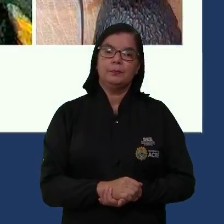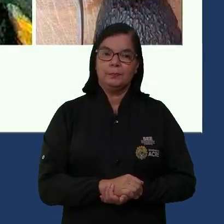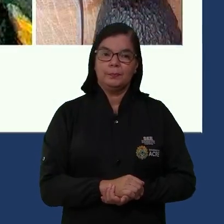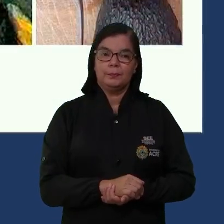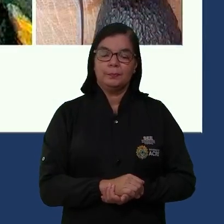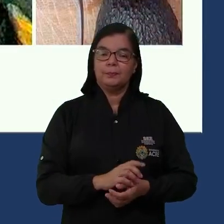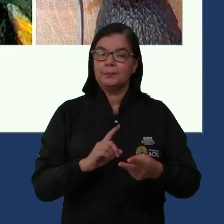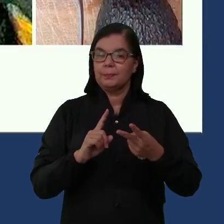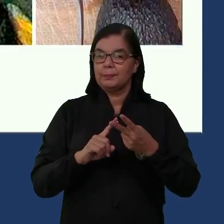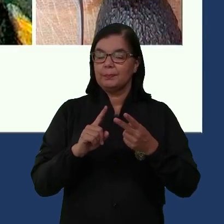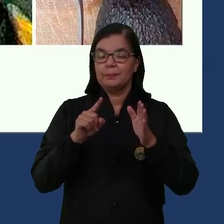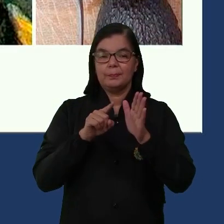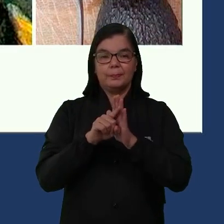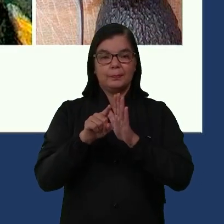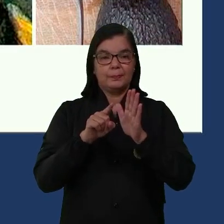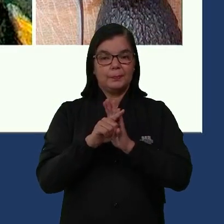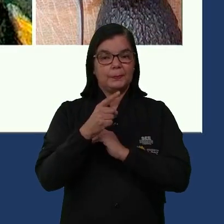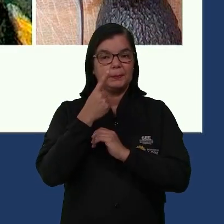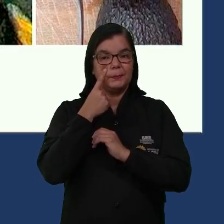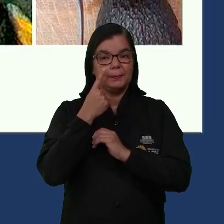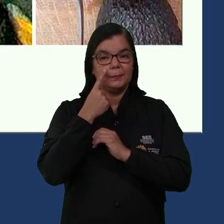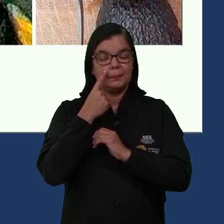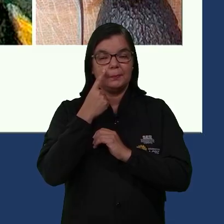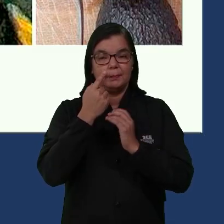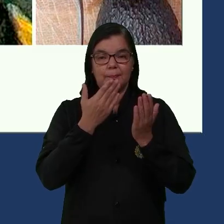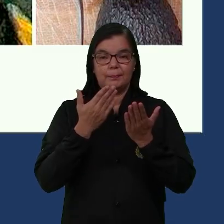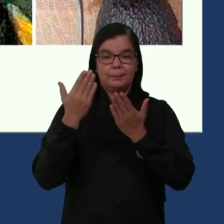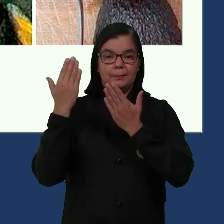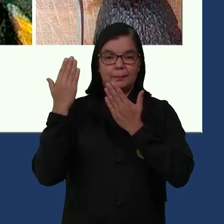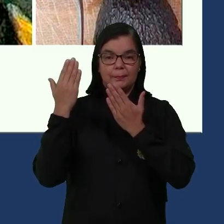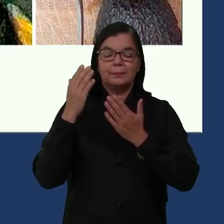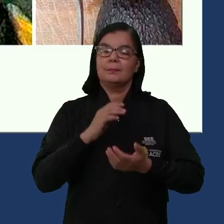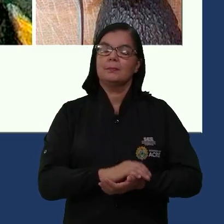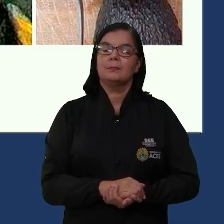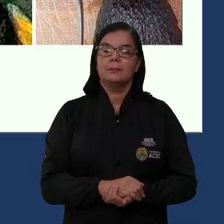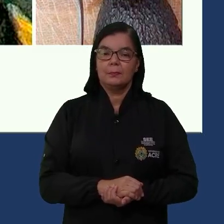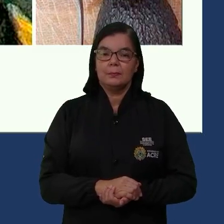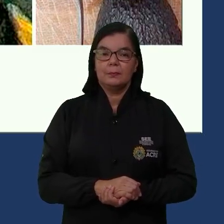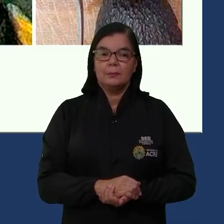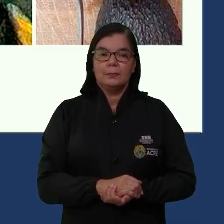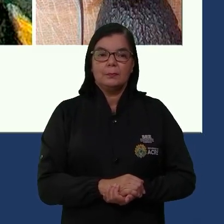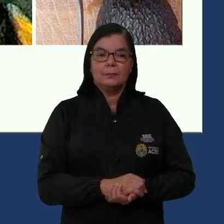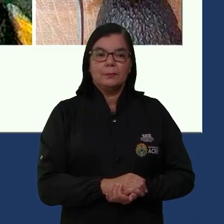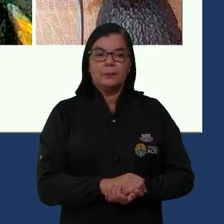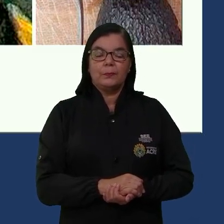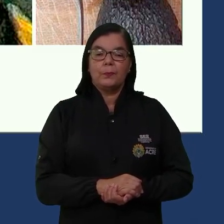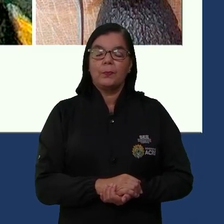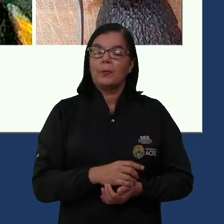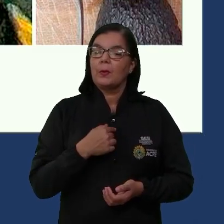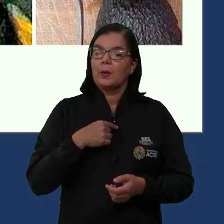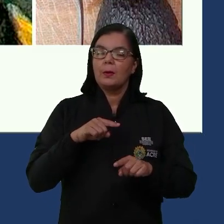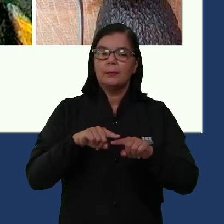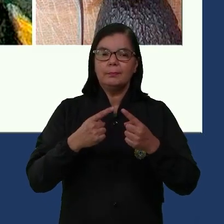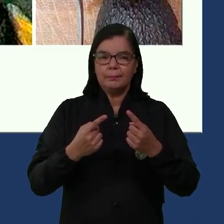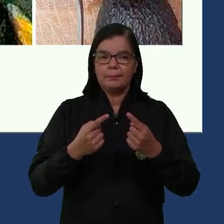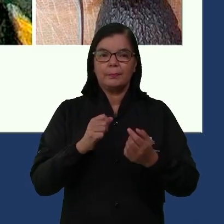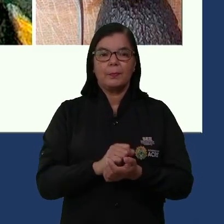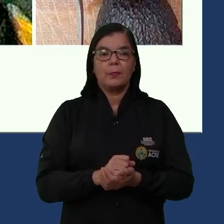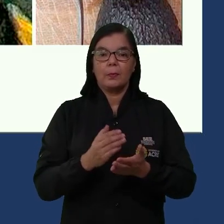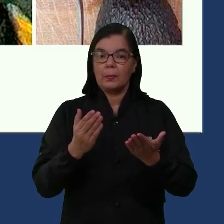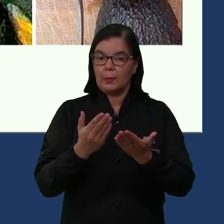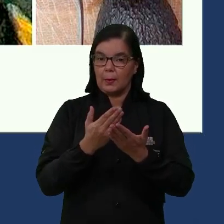a próxima pergunta e observe aí essa imagem à sua direita. A pergunta diz: